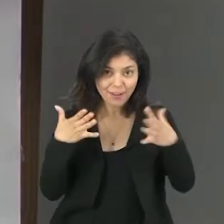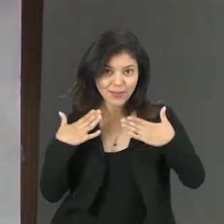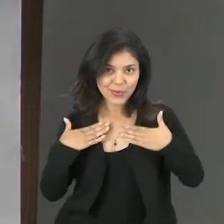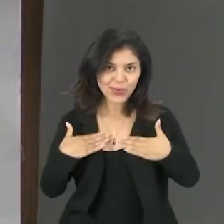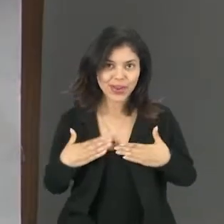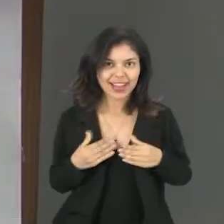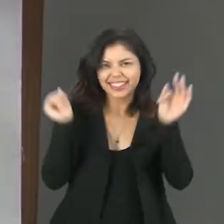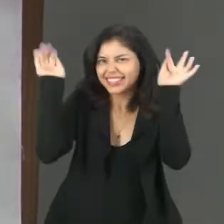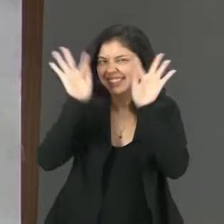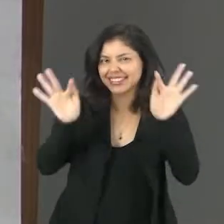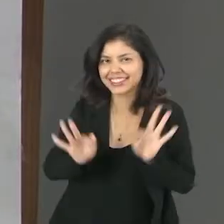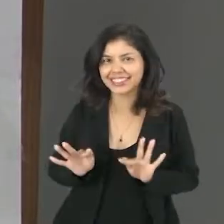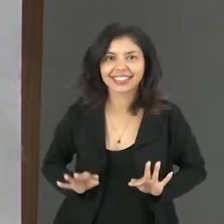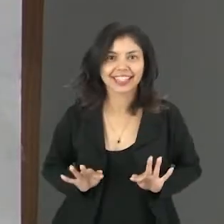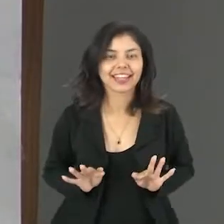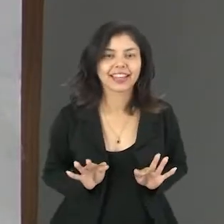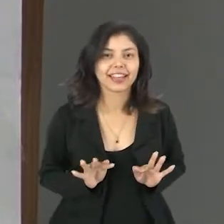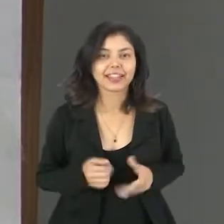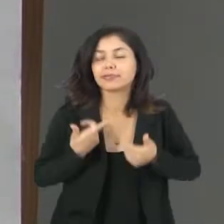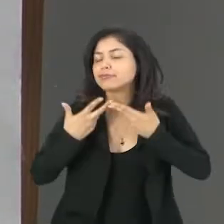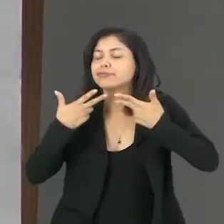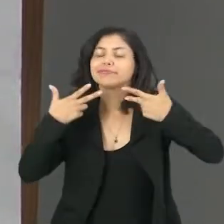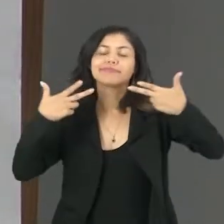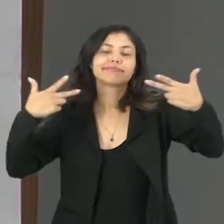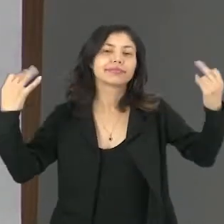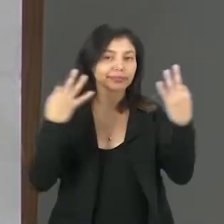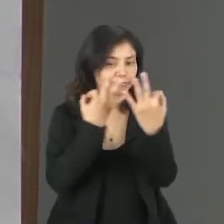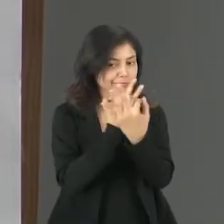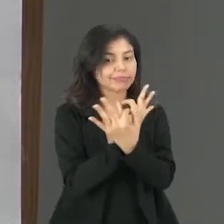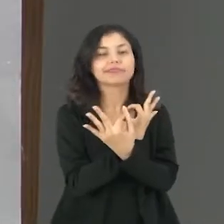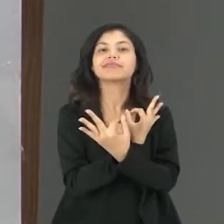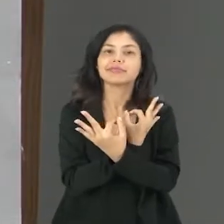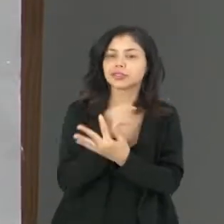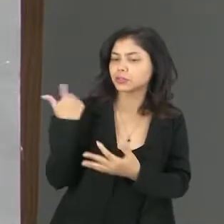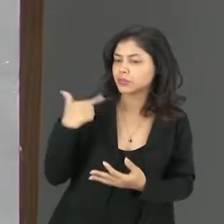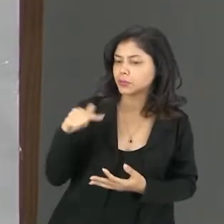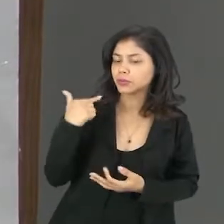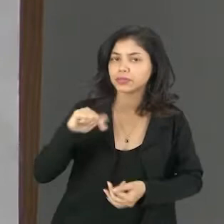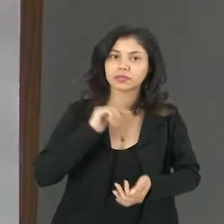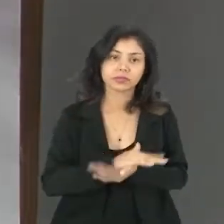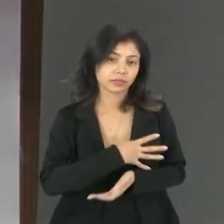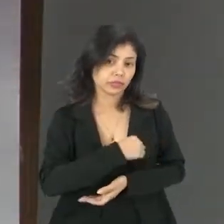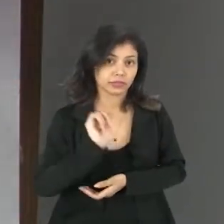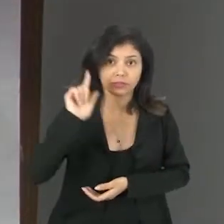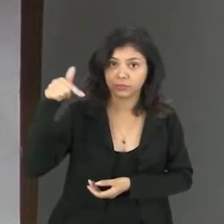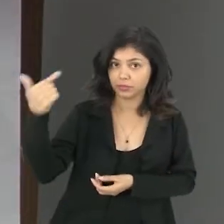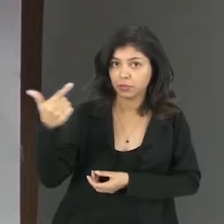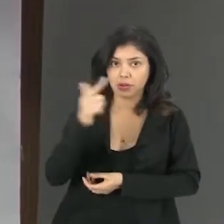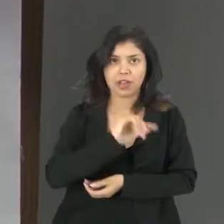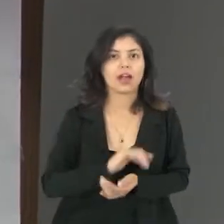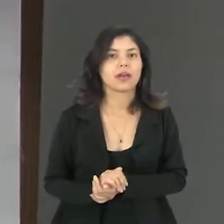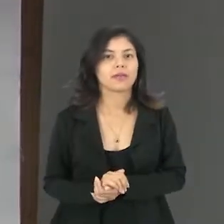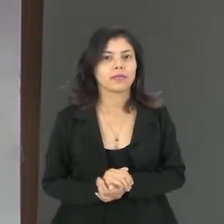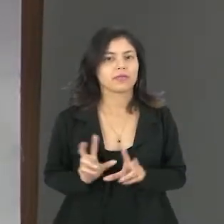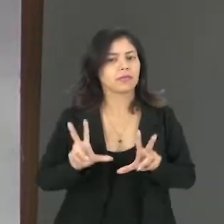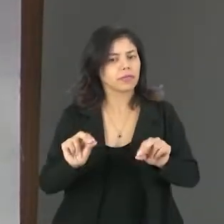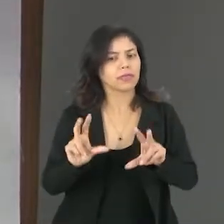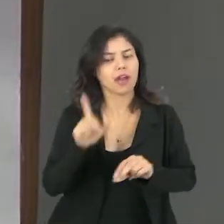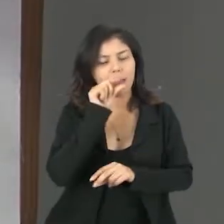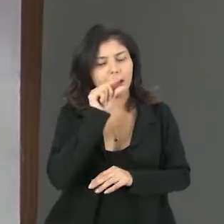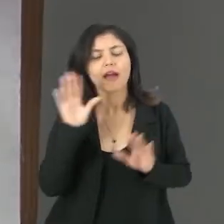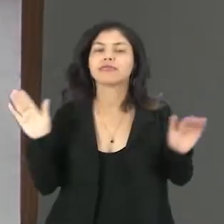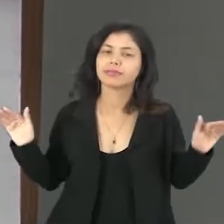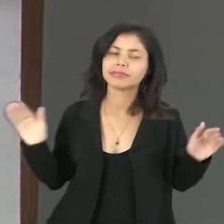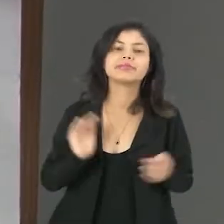corpo Alegre cheio de uma graça especial que não existe em filhote de nenhuma outra ave